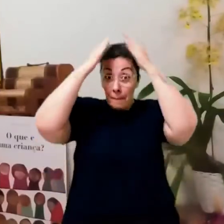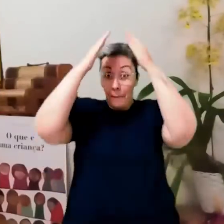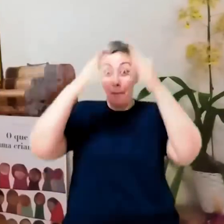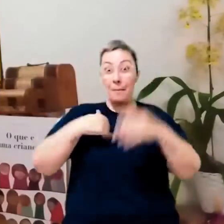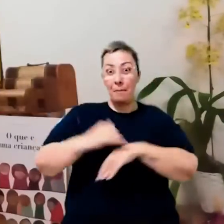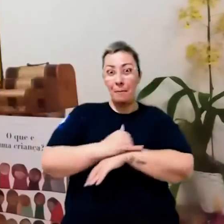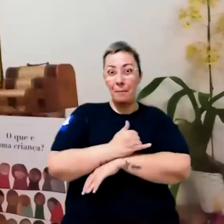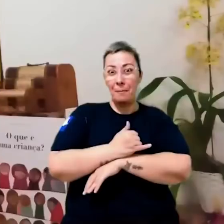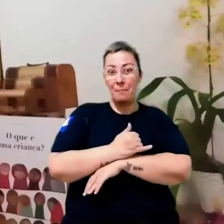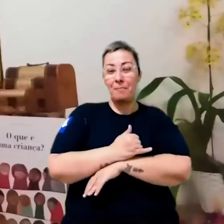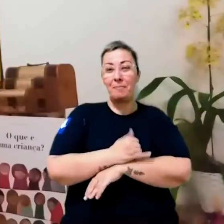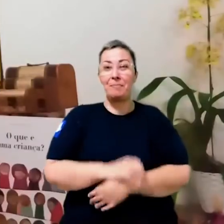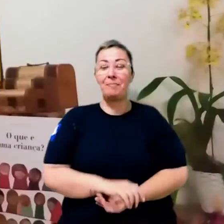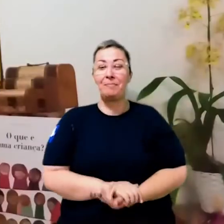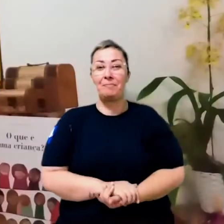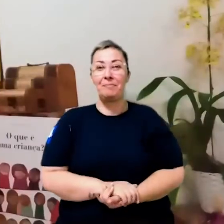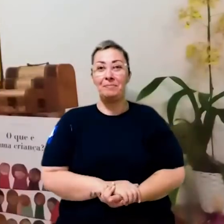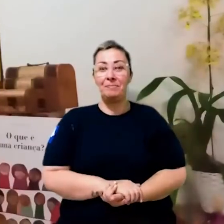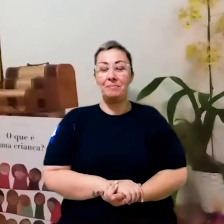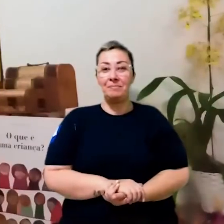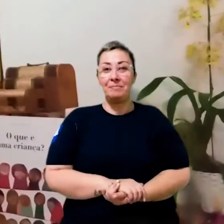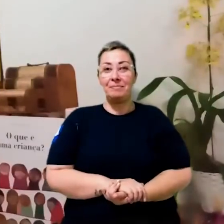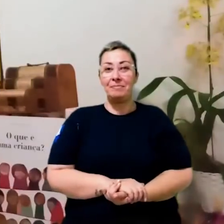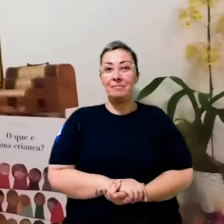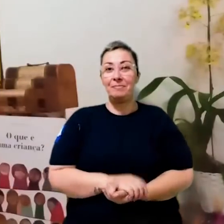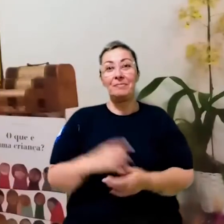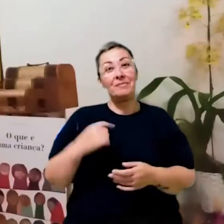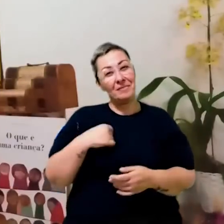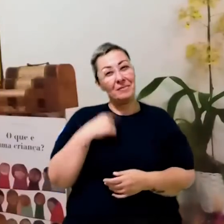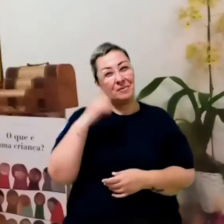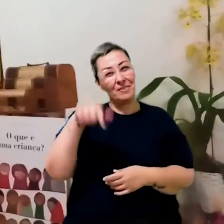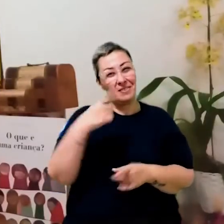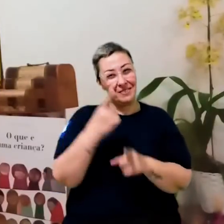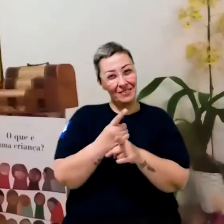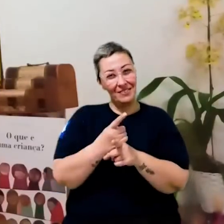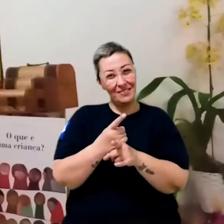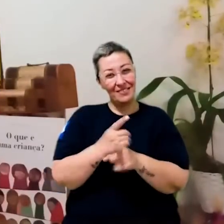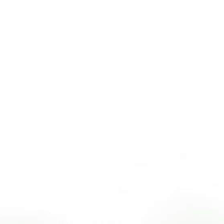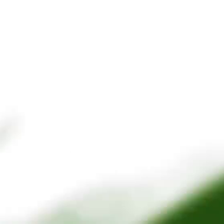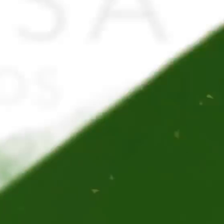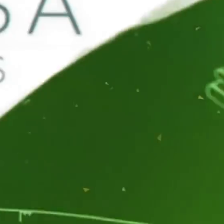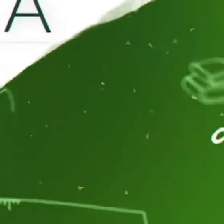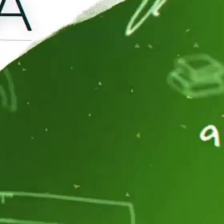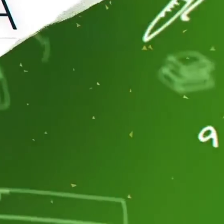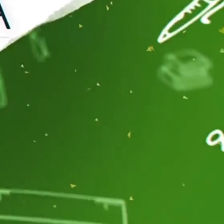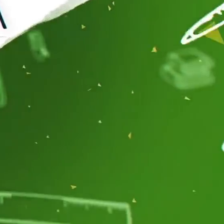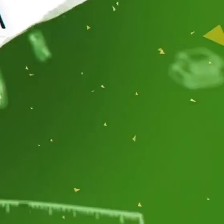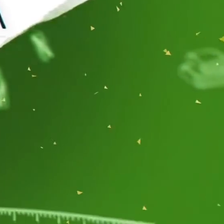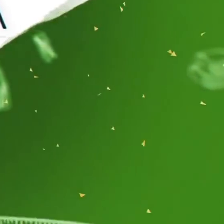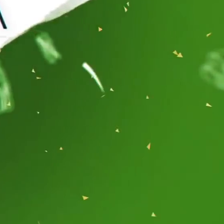um papa papão. A gente se vê.